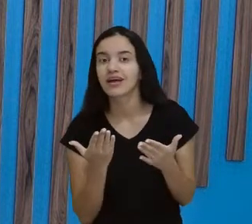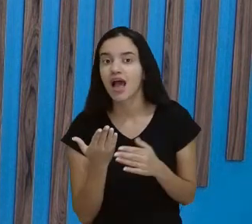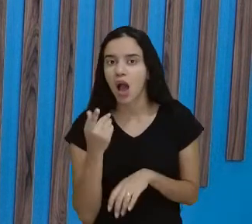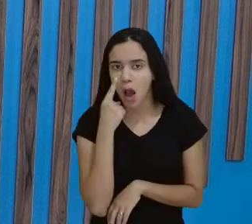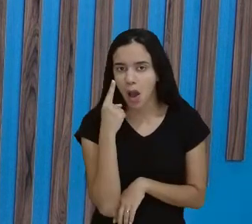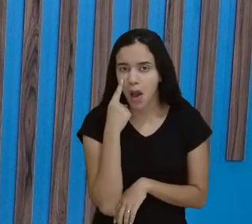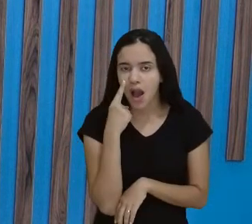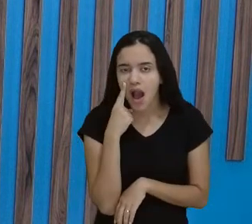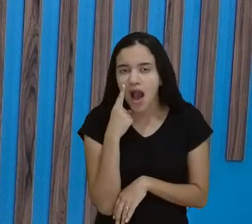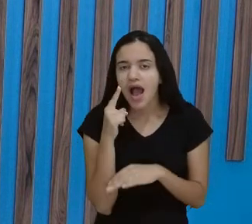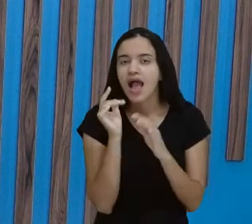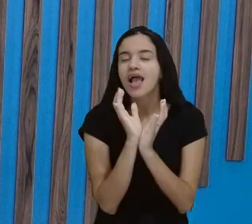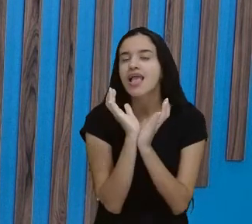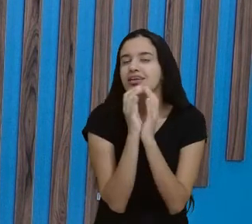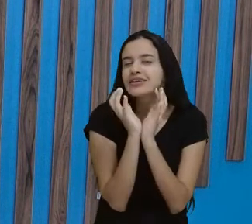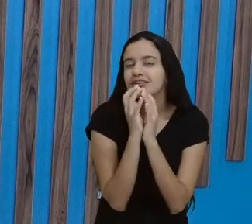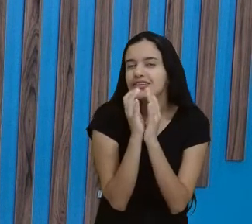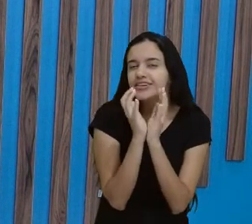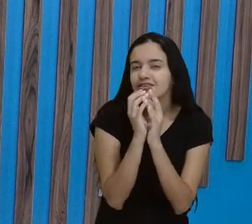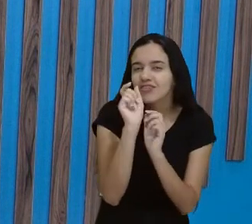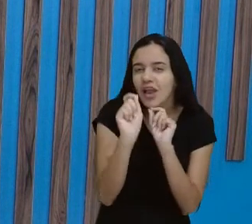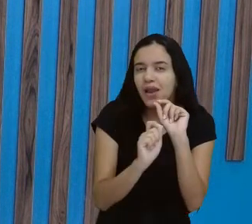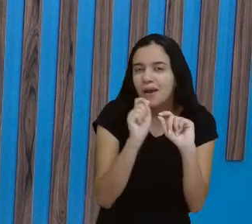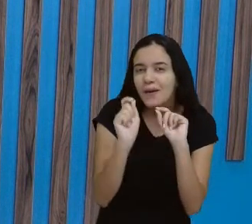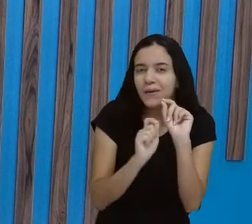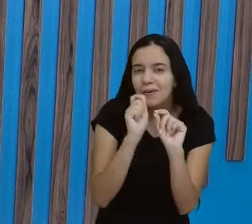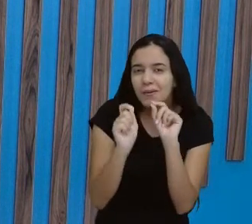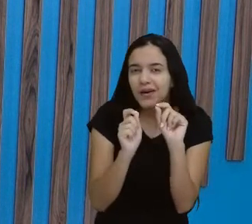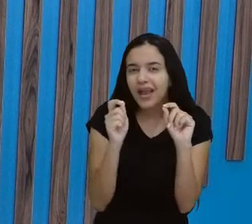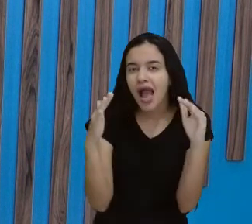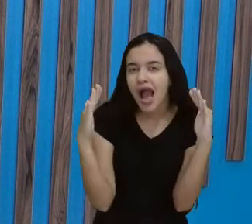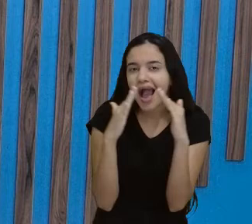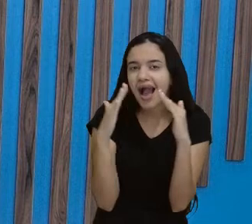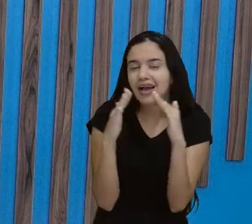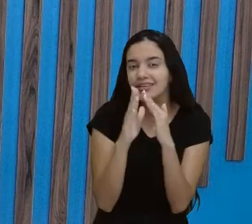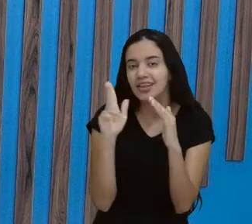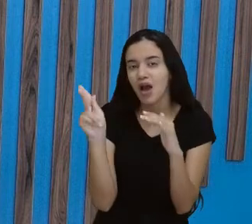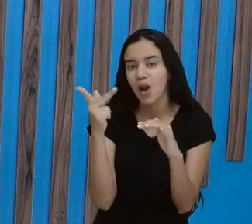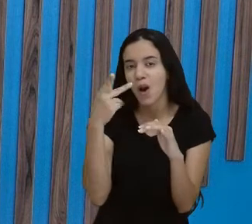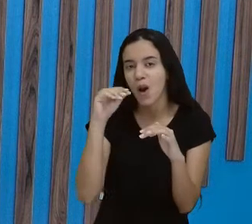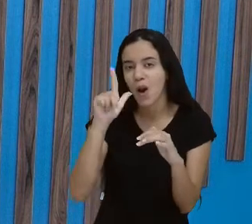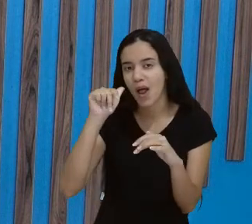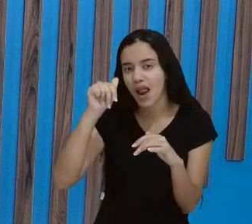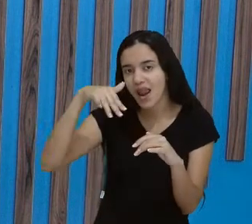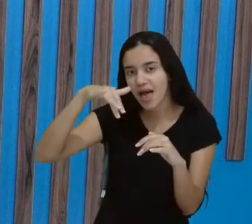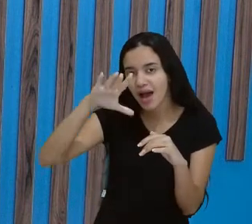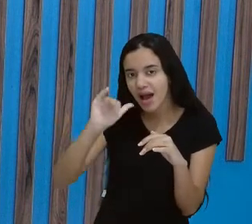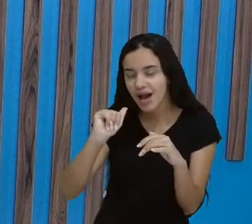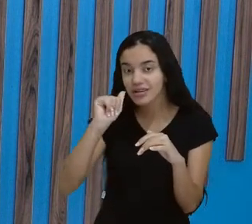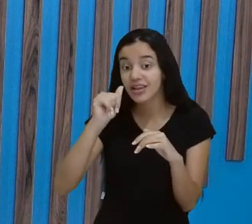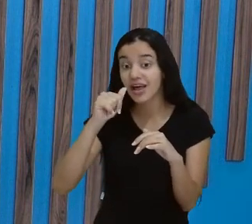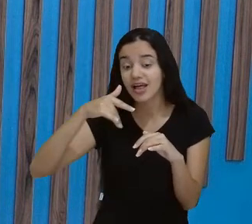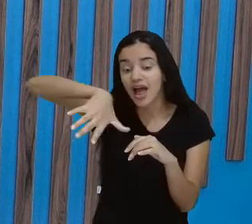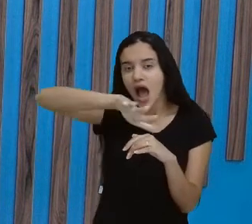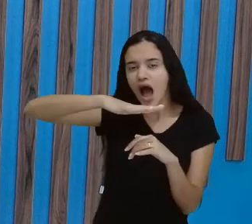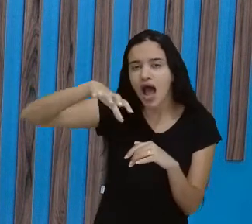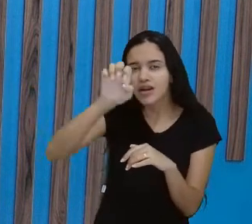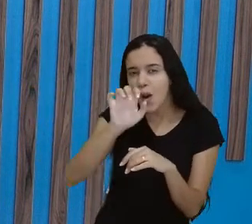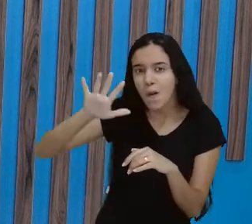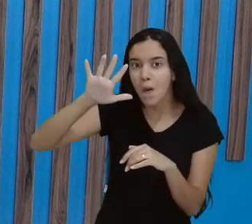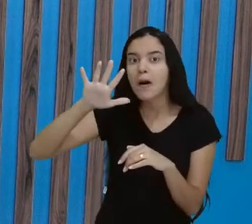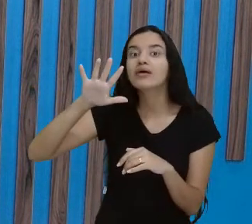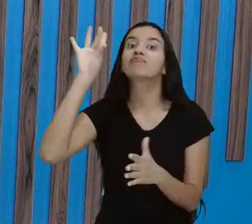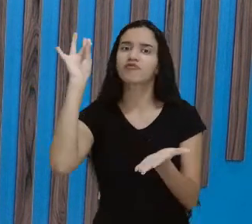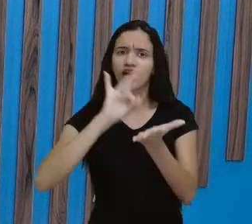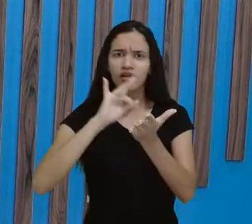só, Recife era a cara da Holanda, lá, daqueles lugares da Europa. É verdade isso